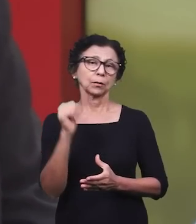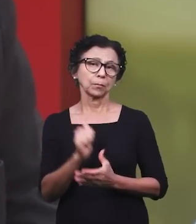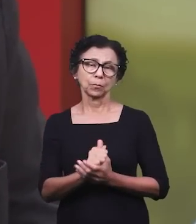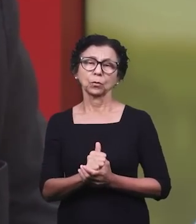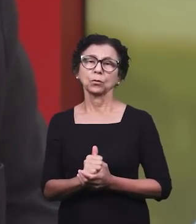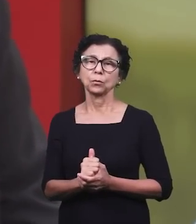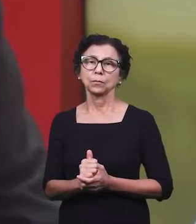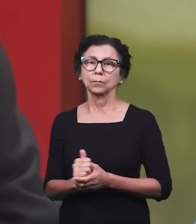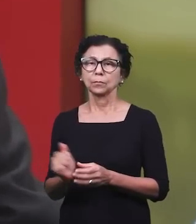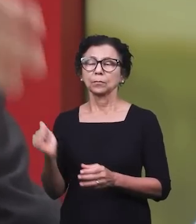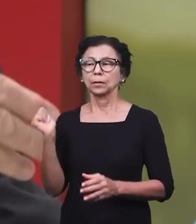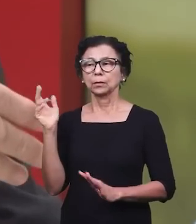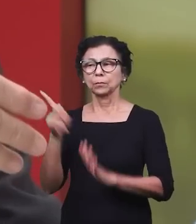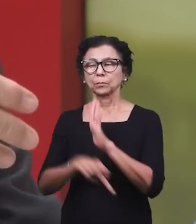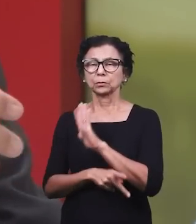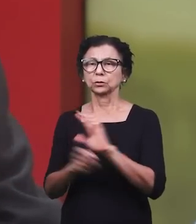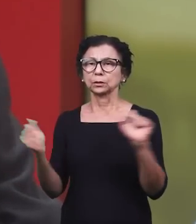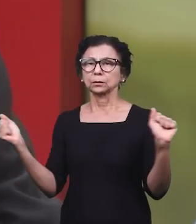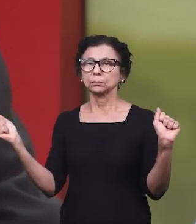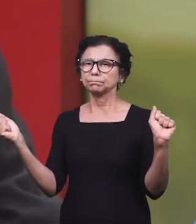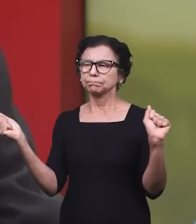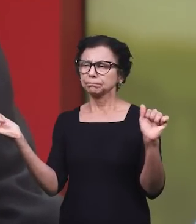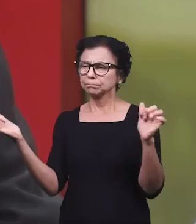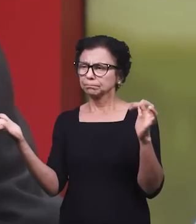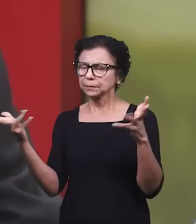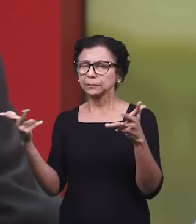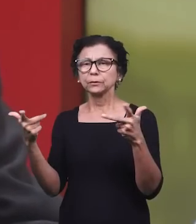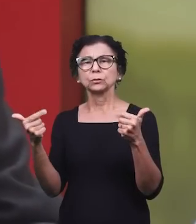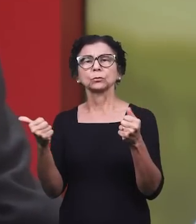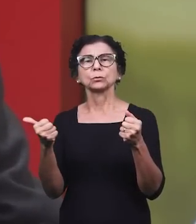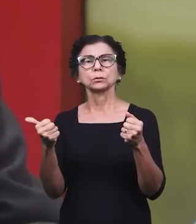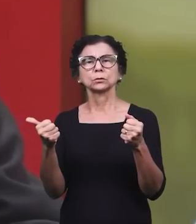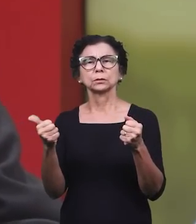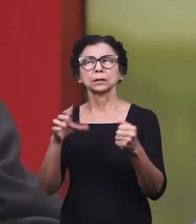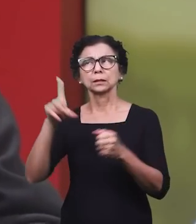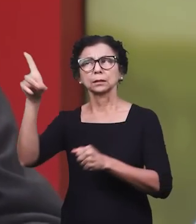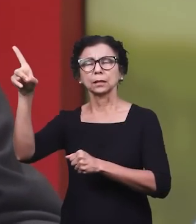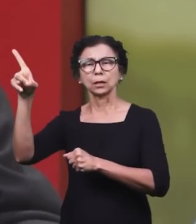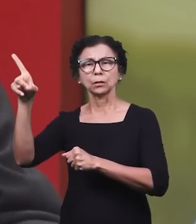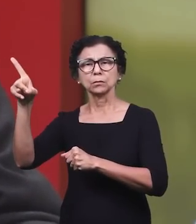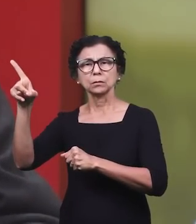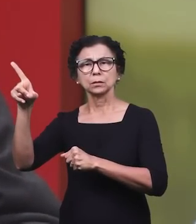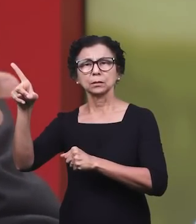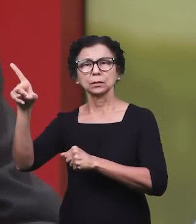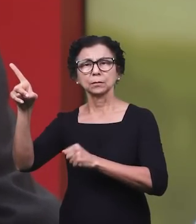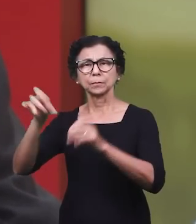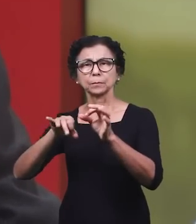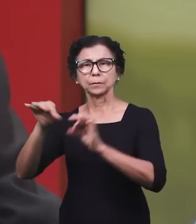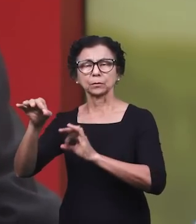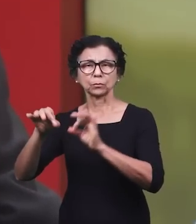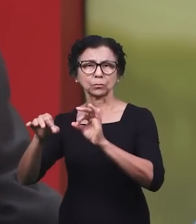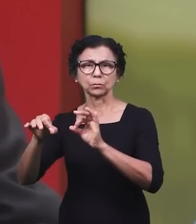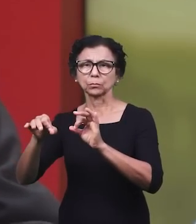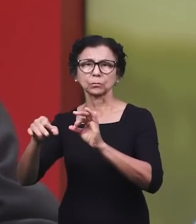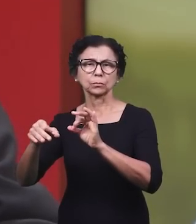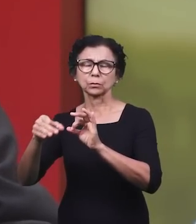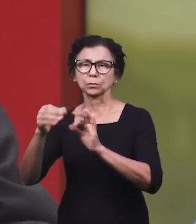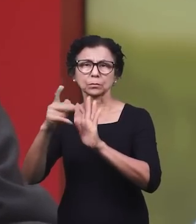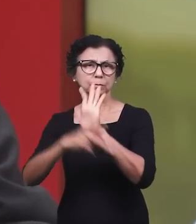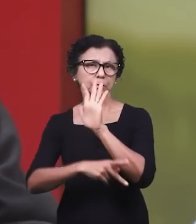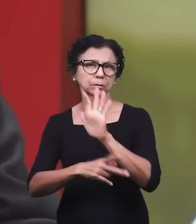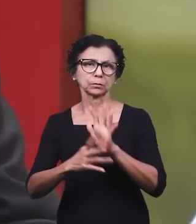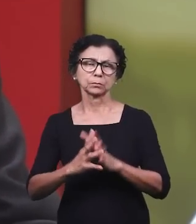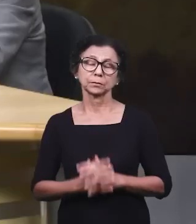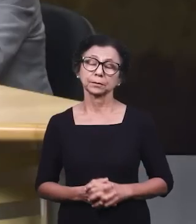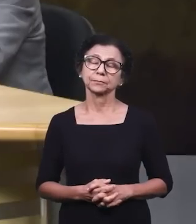ele que projetou, foi Deus que projetou. Então, por certo, ele transferiu para os filhos isso, e nessa hora faz toda a diferença,